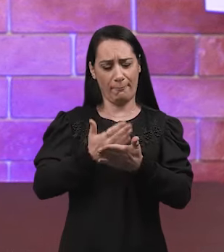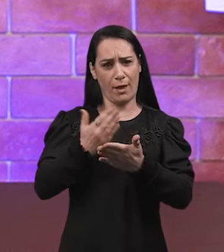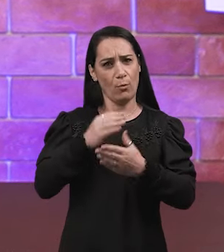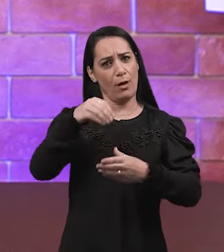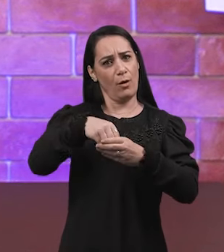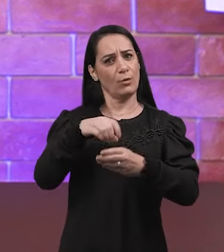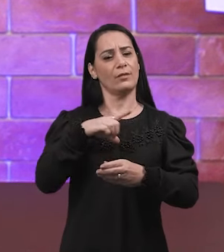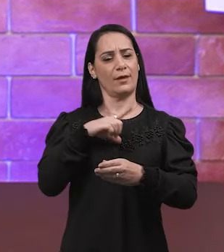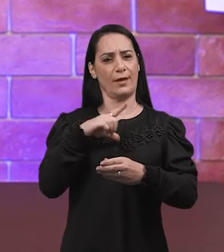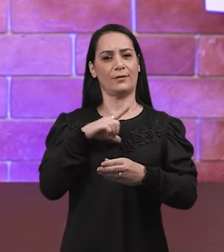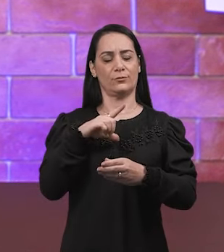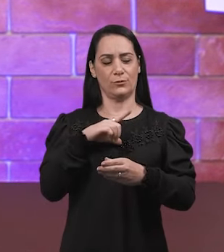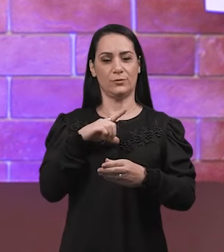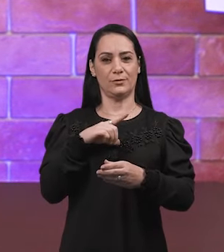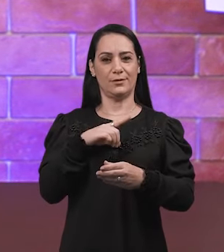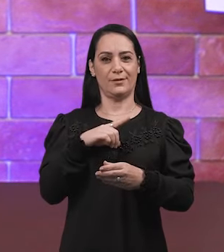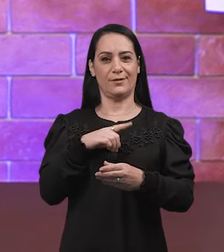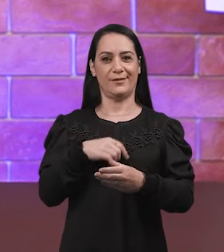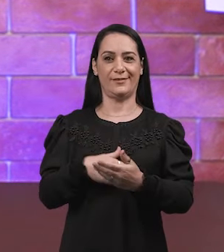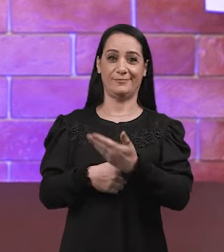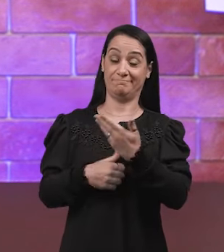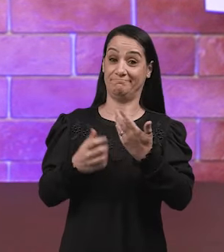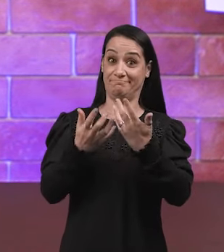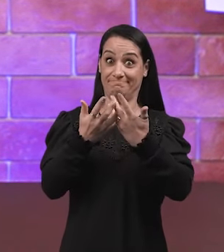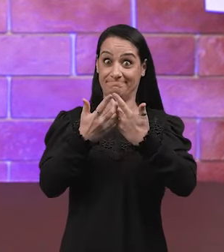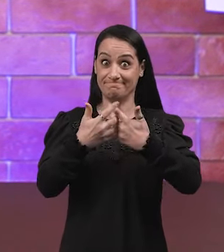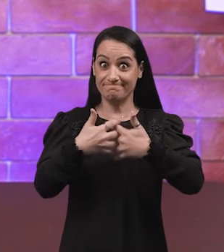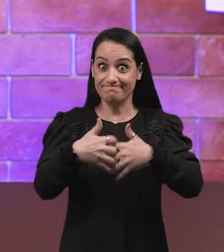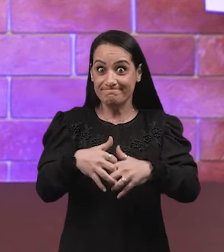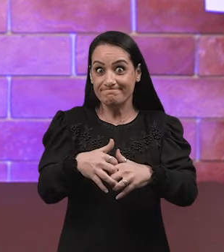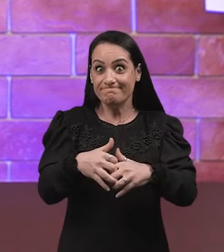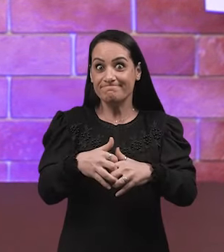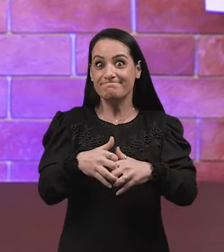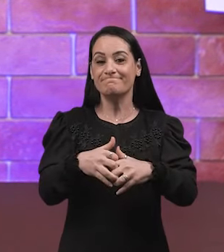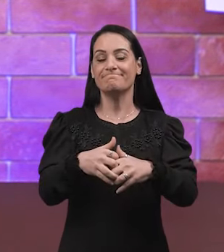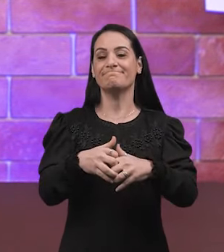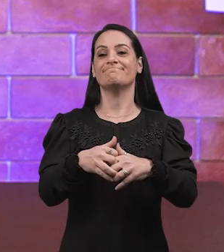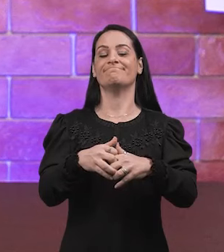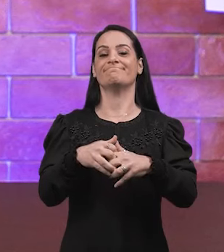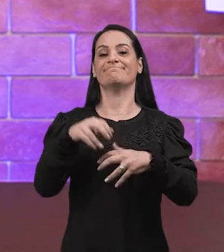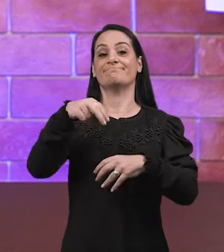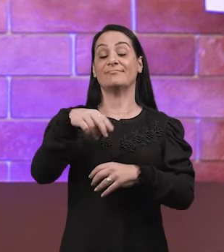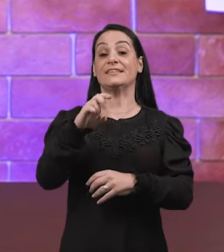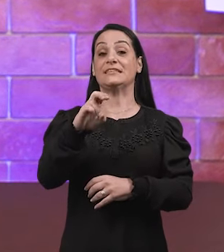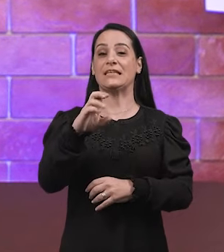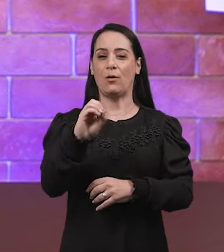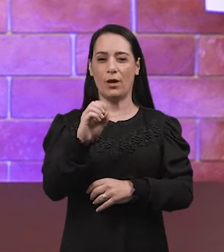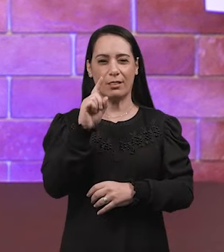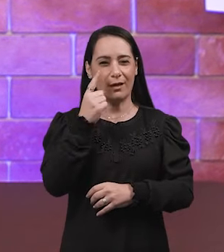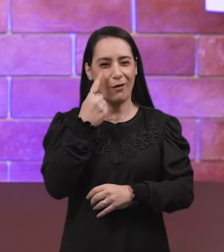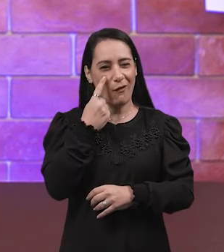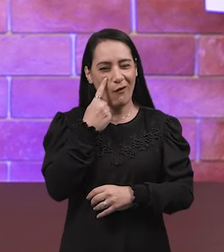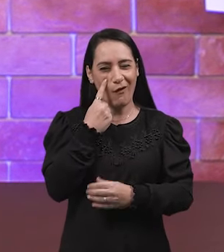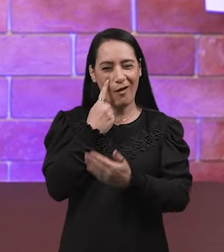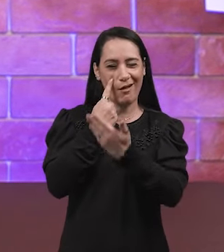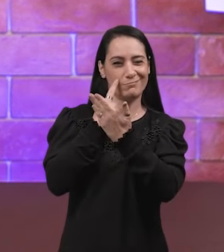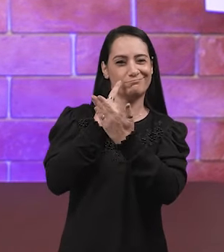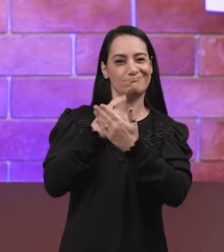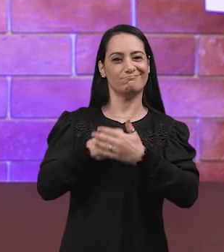manualzinho básico e o nosso amigo Elo M50. Olha que